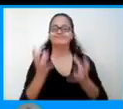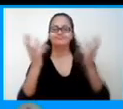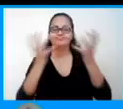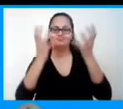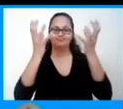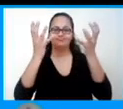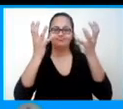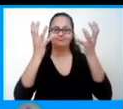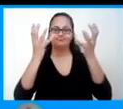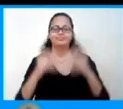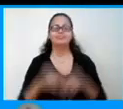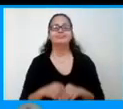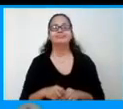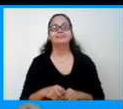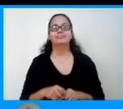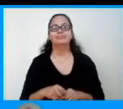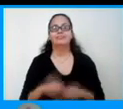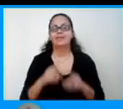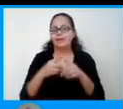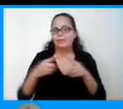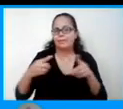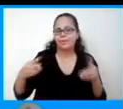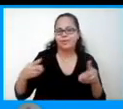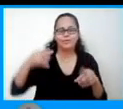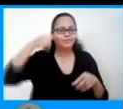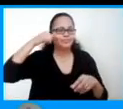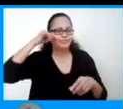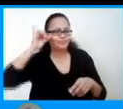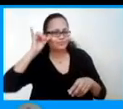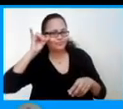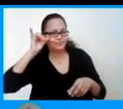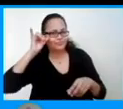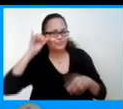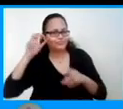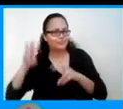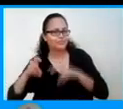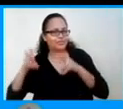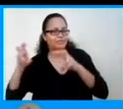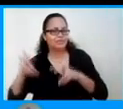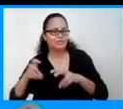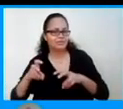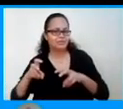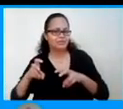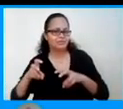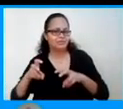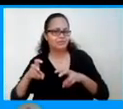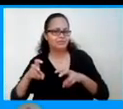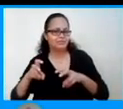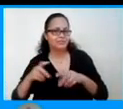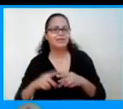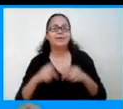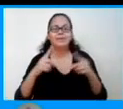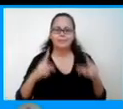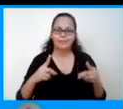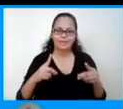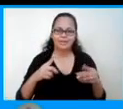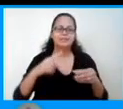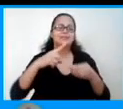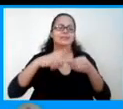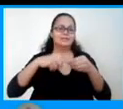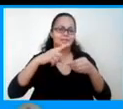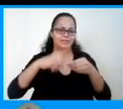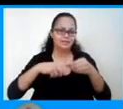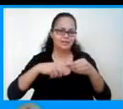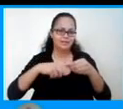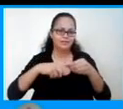das queimadas aconteçam na zona rural, mas elas trazem consequências também para as zonas urbanas.